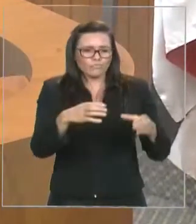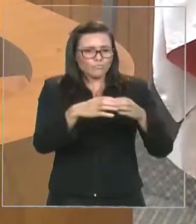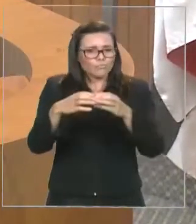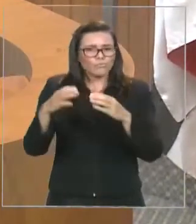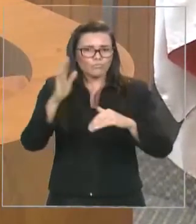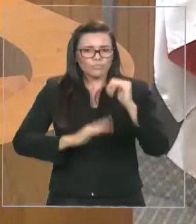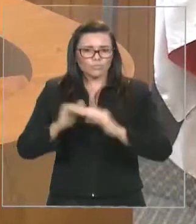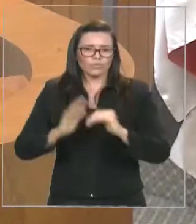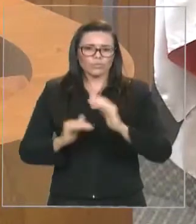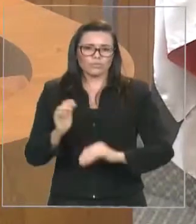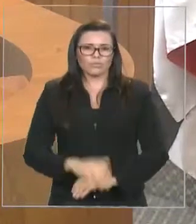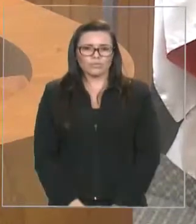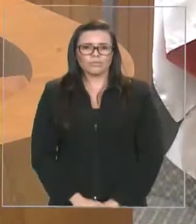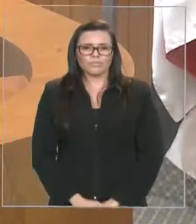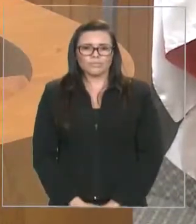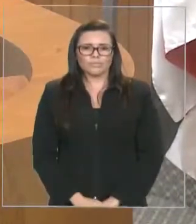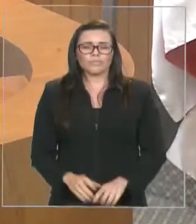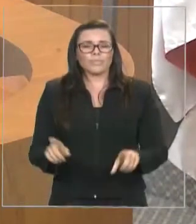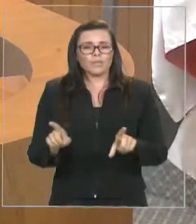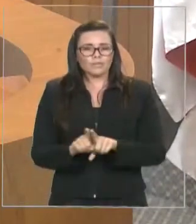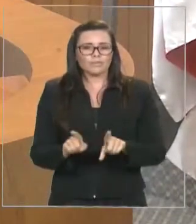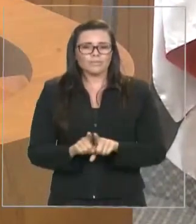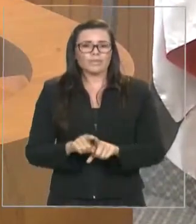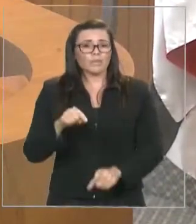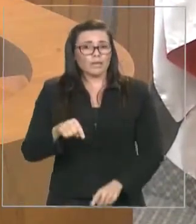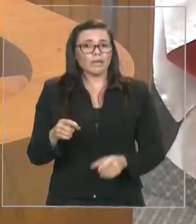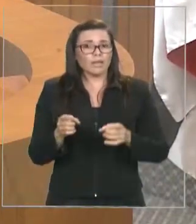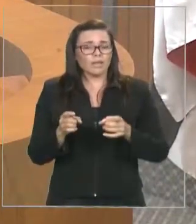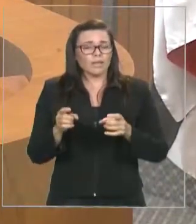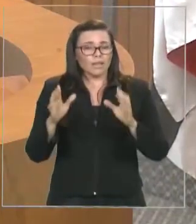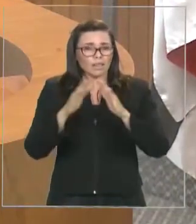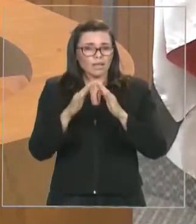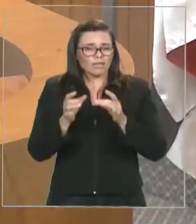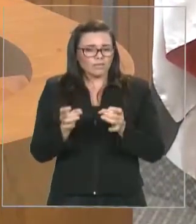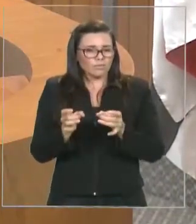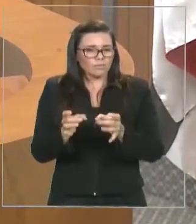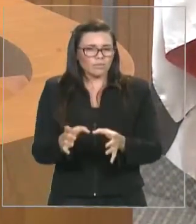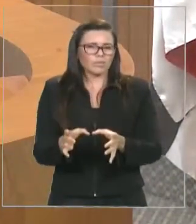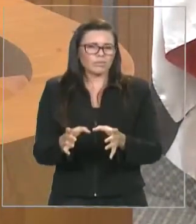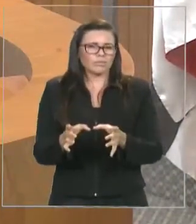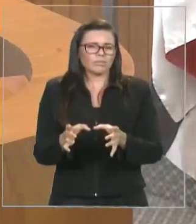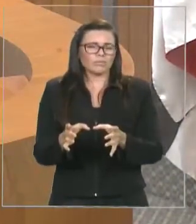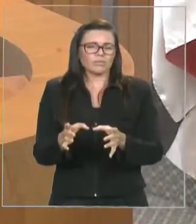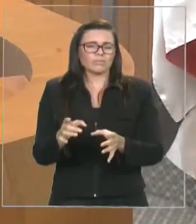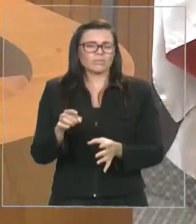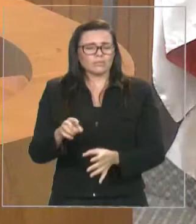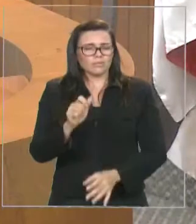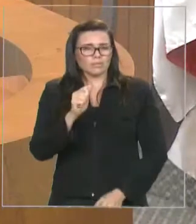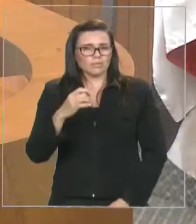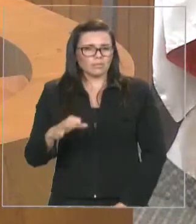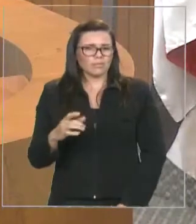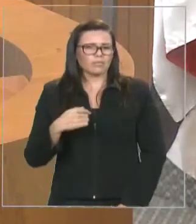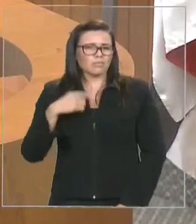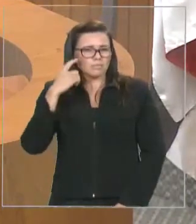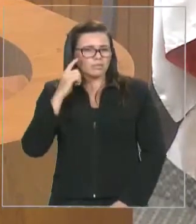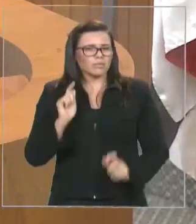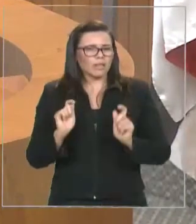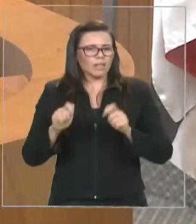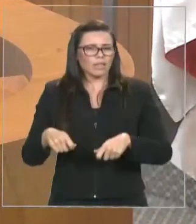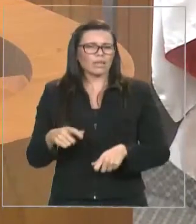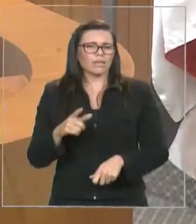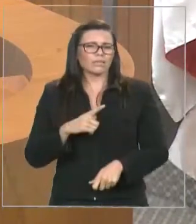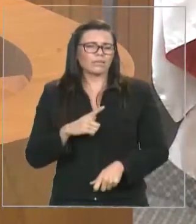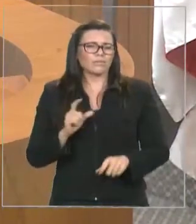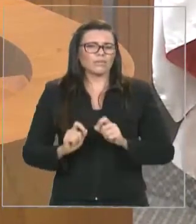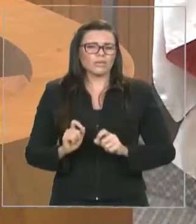correspondentes bancários nas lojas, no comércio de Açailândia. E isso nós vamos fazer um trabalho, uma